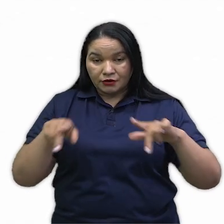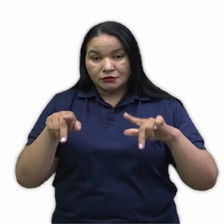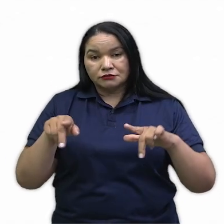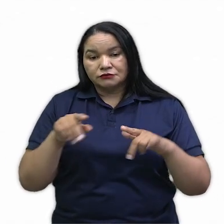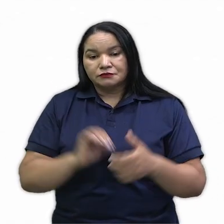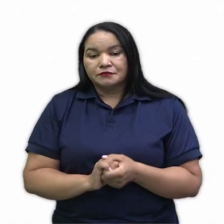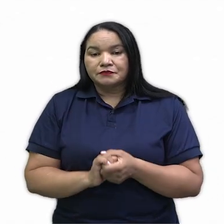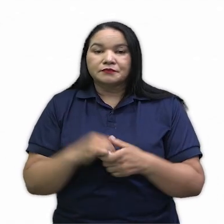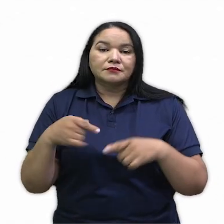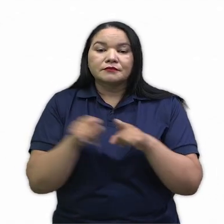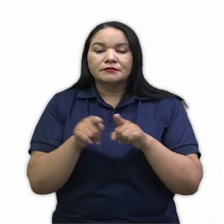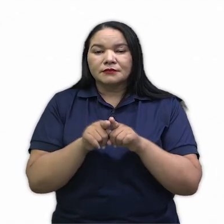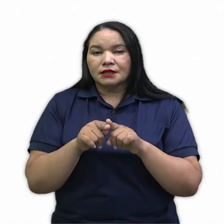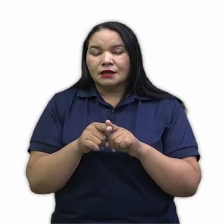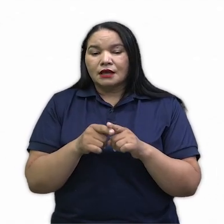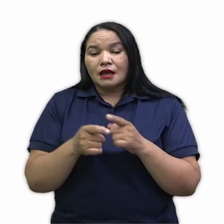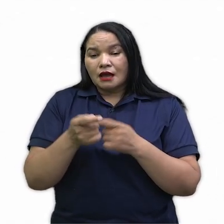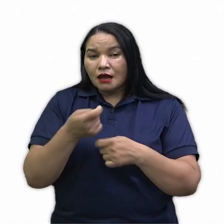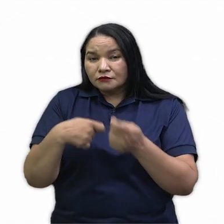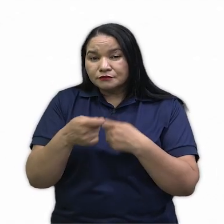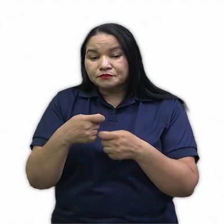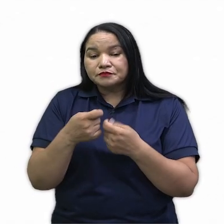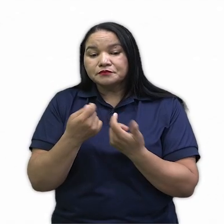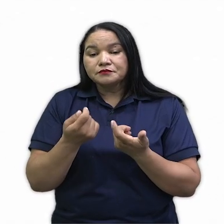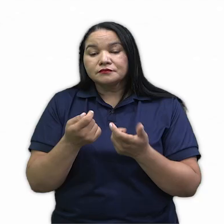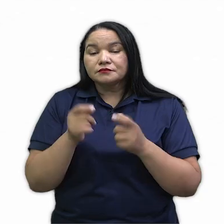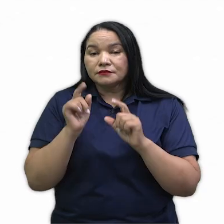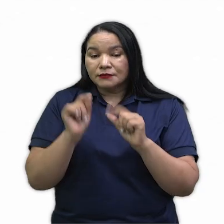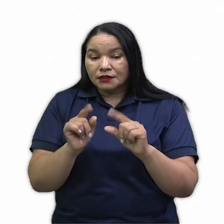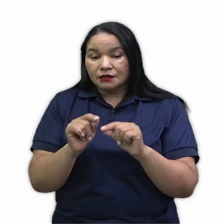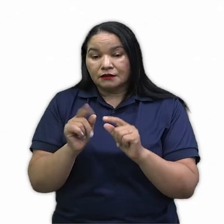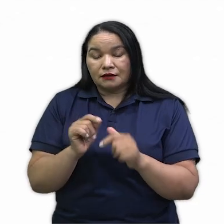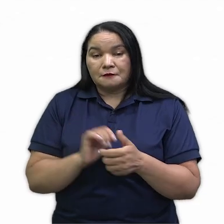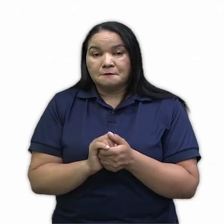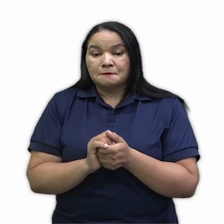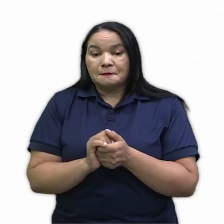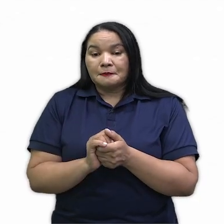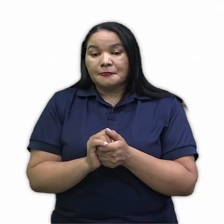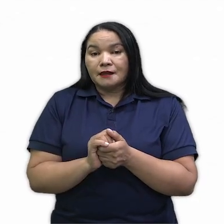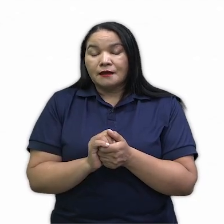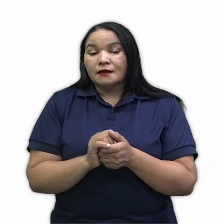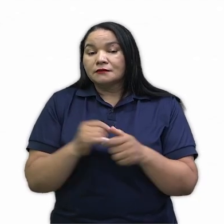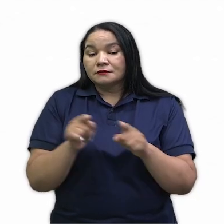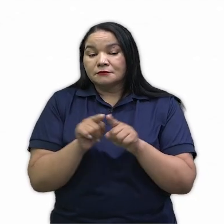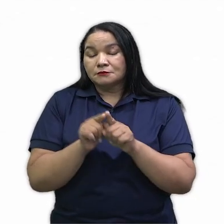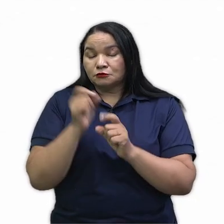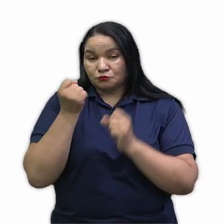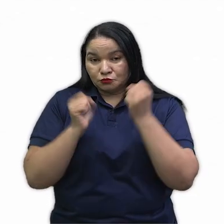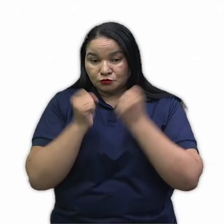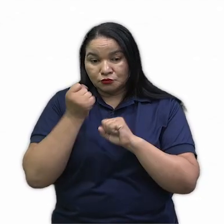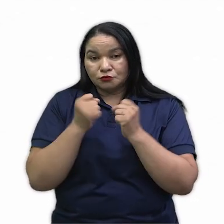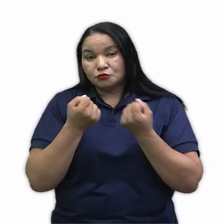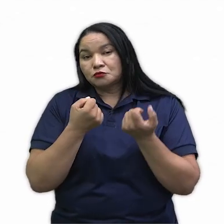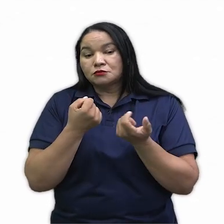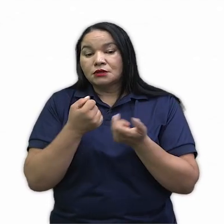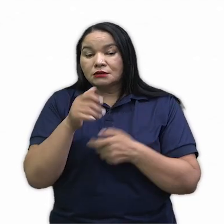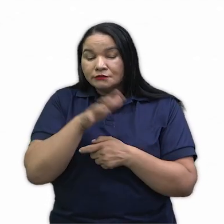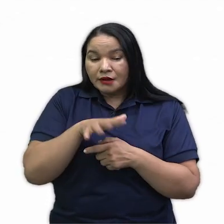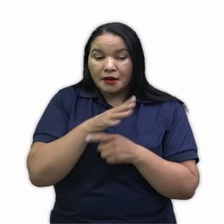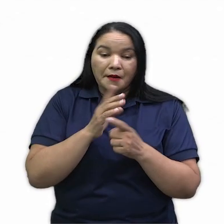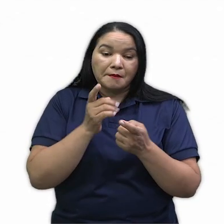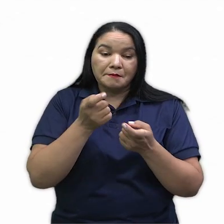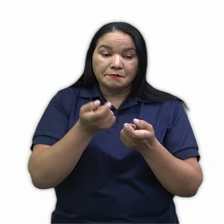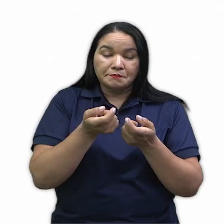tá? Então, as agroindústrias vão ser organizações que integram aí a produção agrícola ou pecuária com